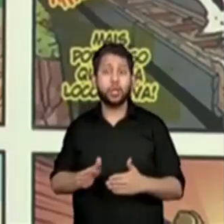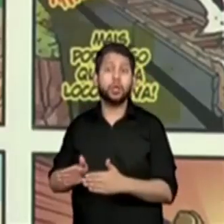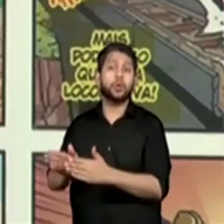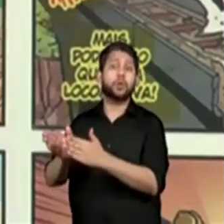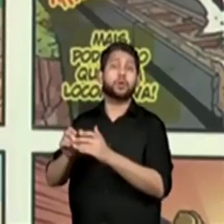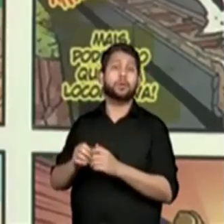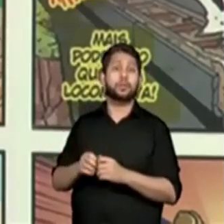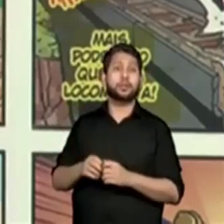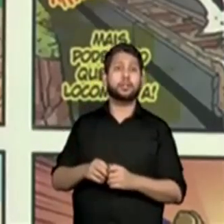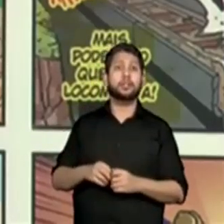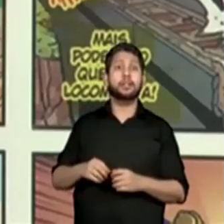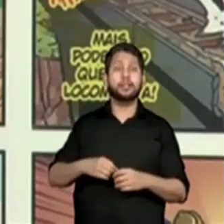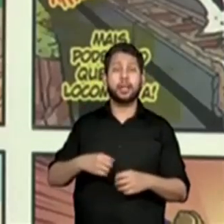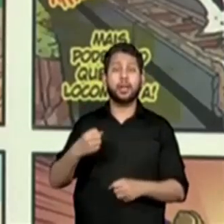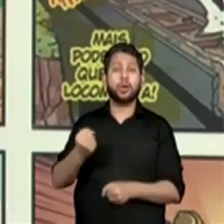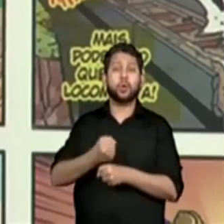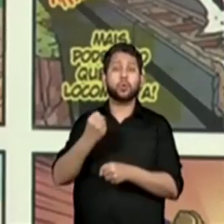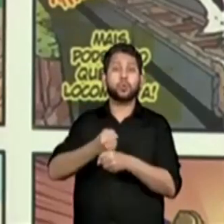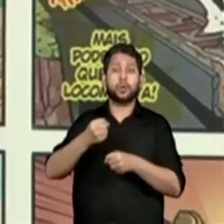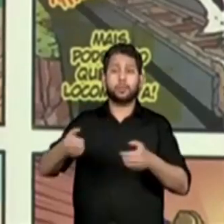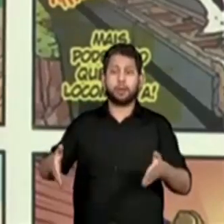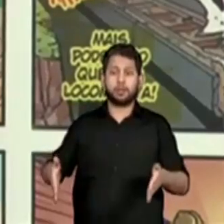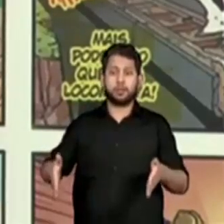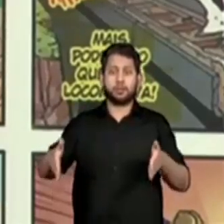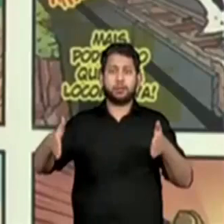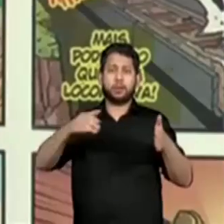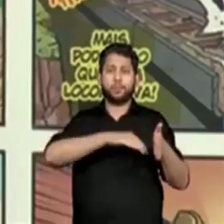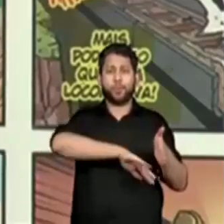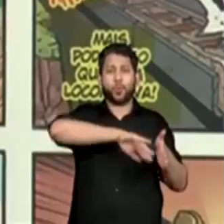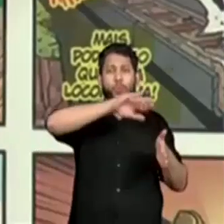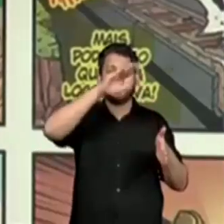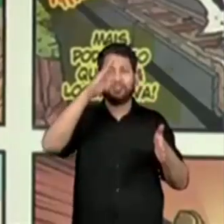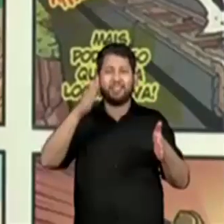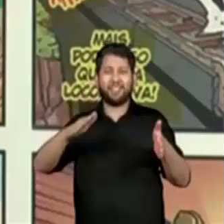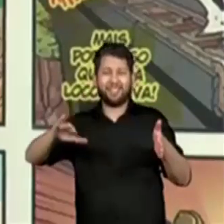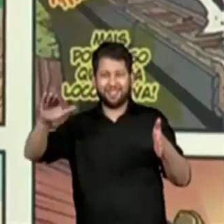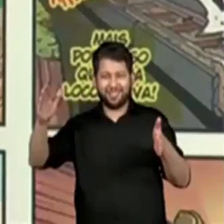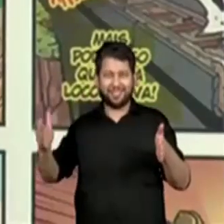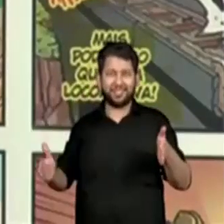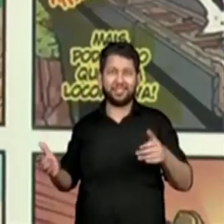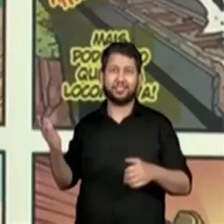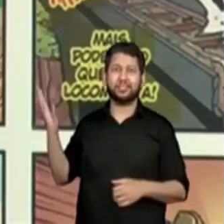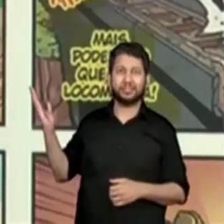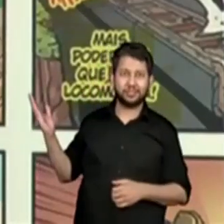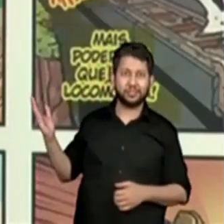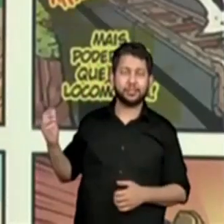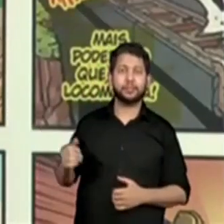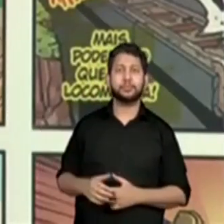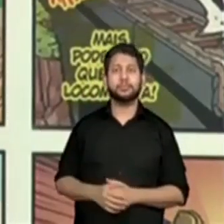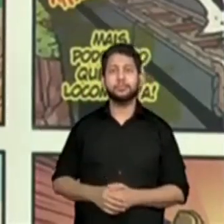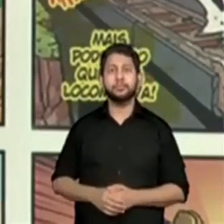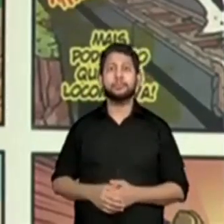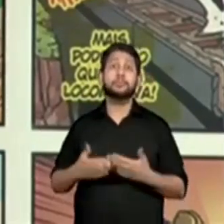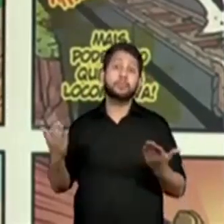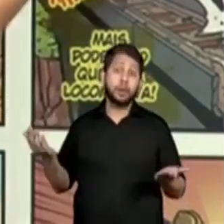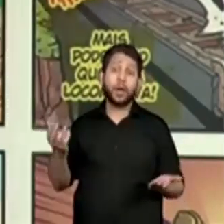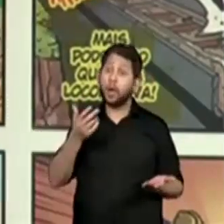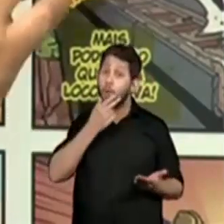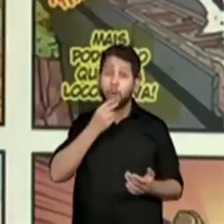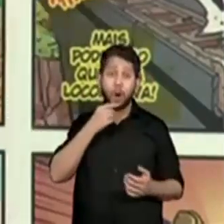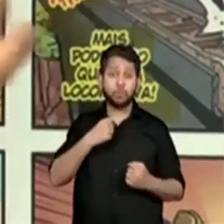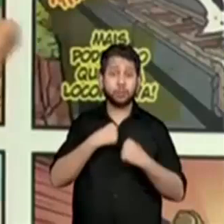embaixo. Eu tenho, parece assim como se fosse uma cadeia de montanhas aqui, que é onde passa a linha. E o próprio